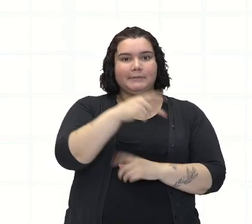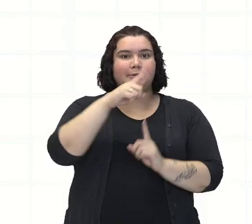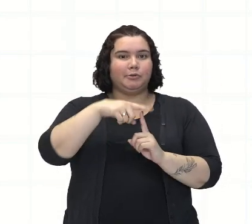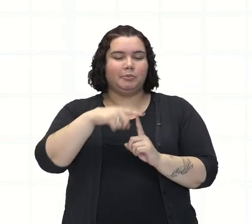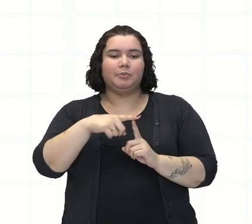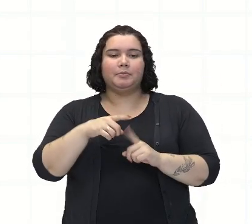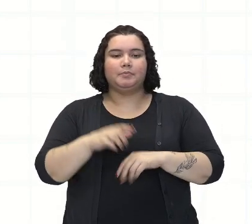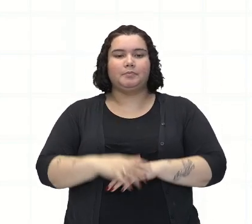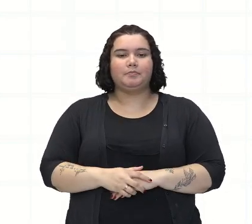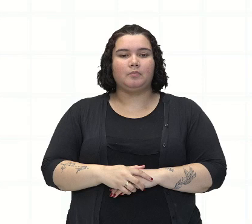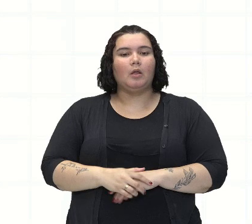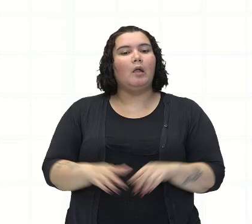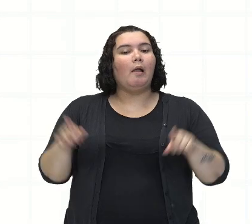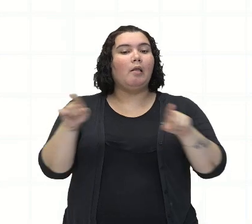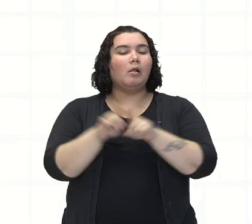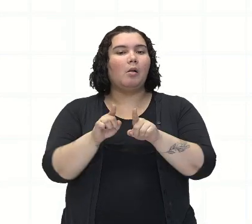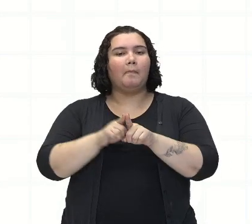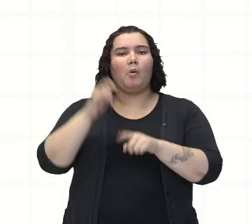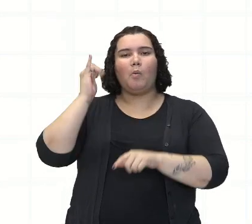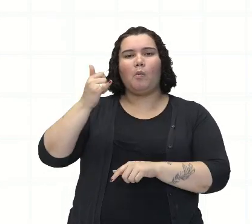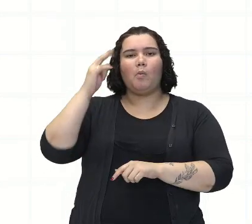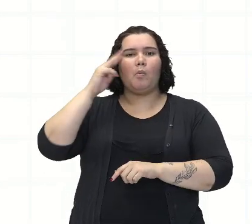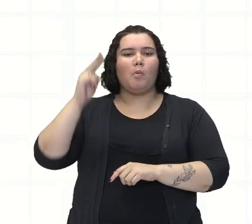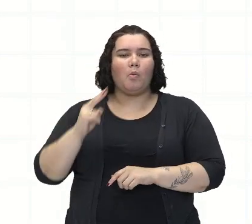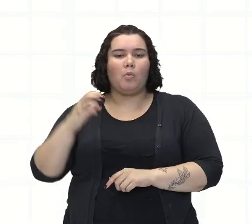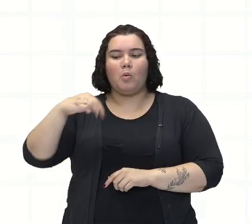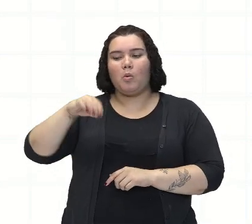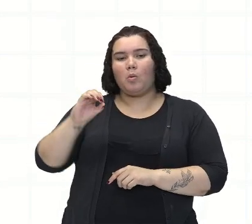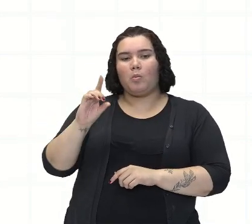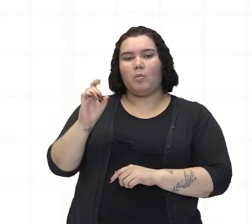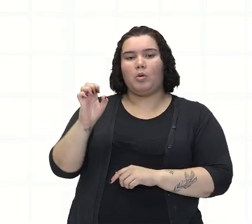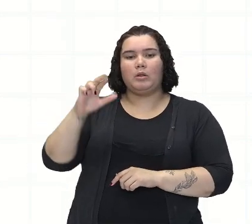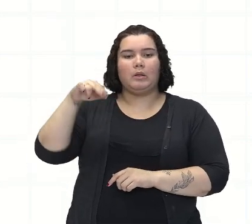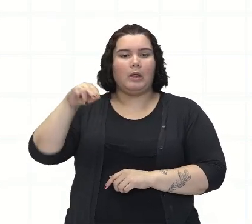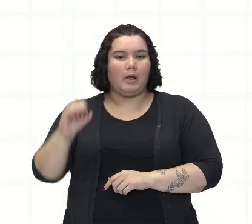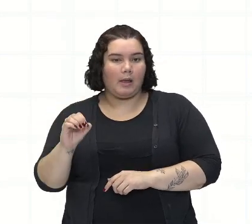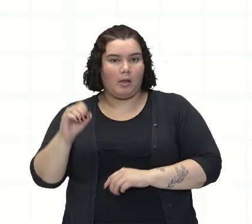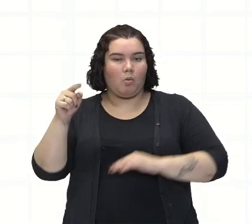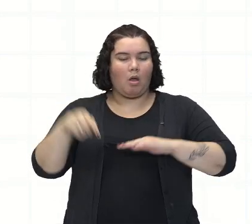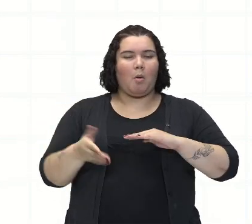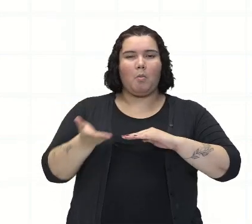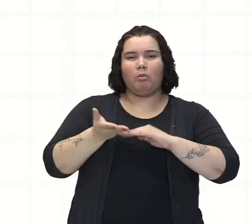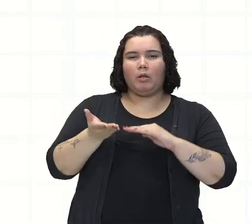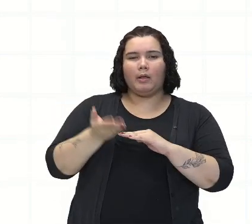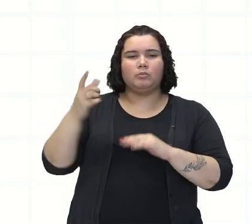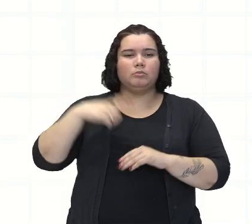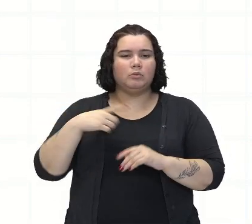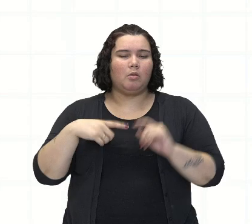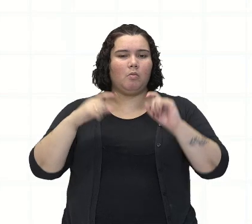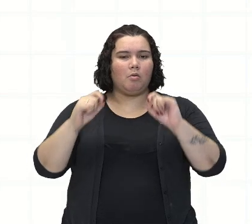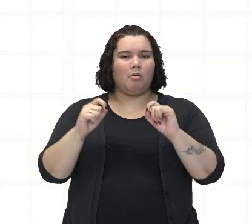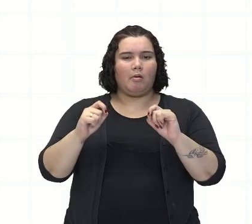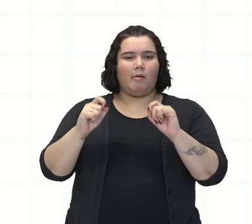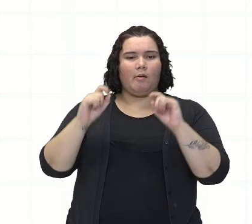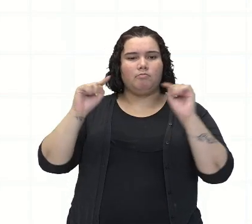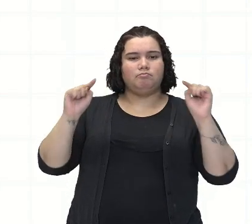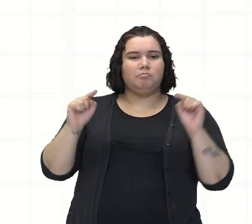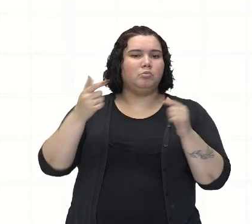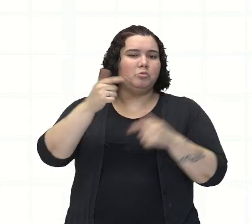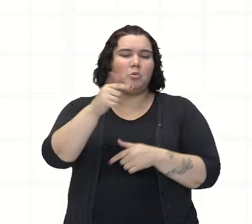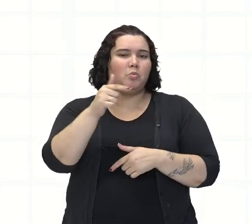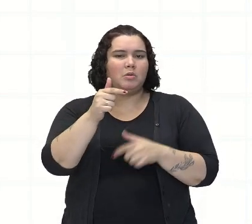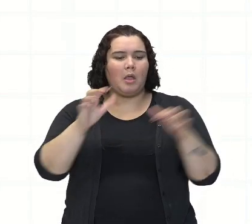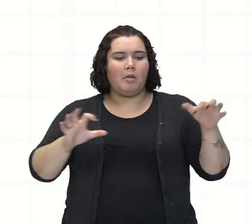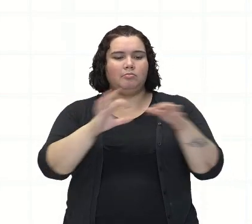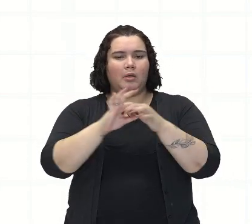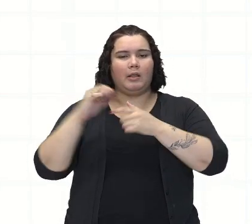resoluções. E o conto moderno, que é basicamente o exemplo que a gente vai ver hoje, que ele não é vinculado muito a essas tradições, tem características